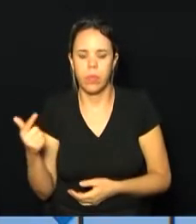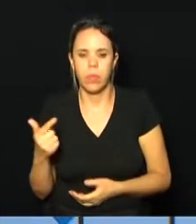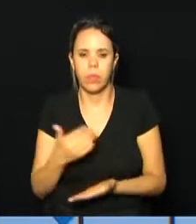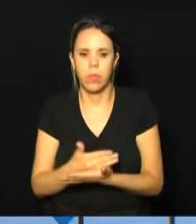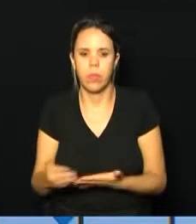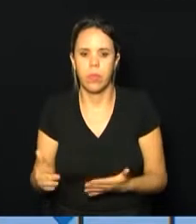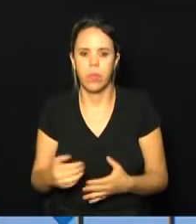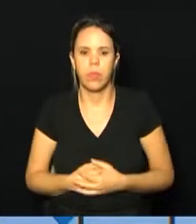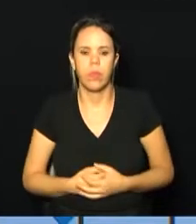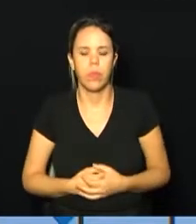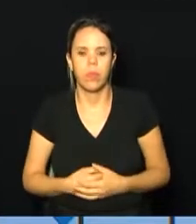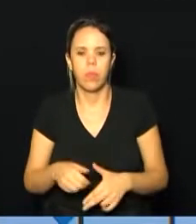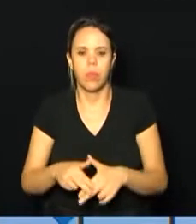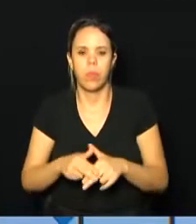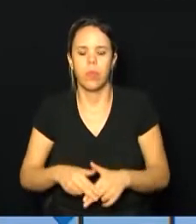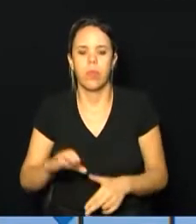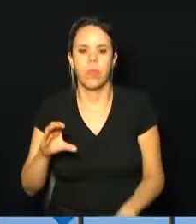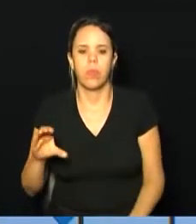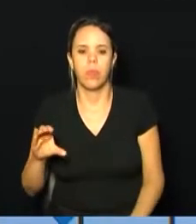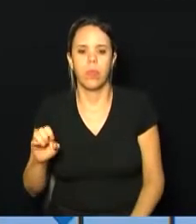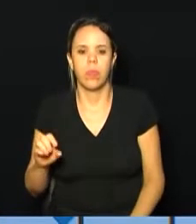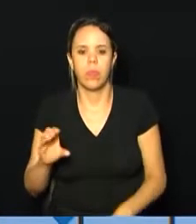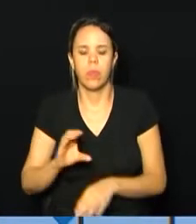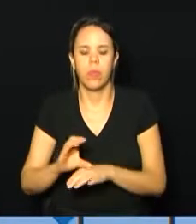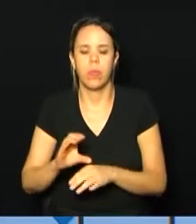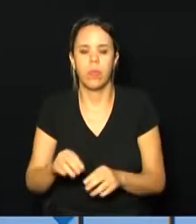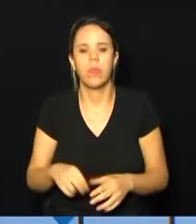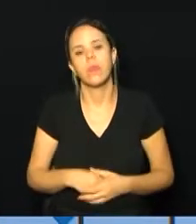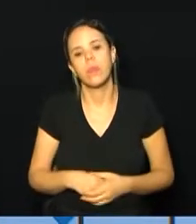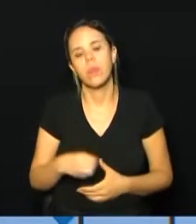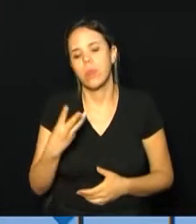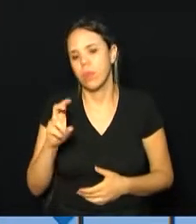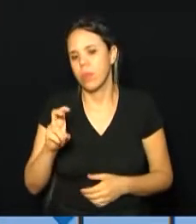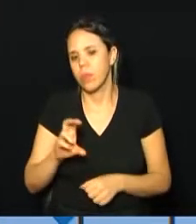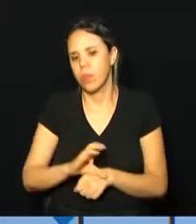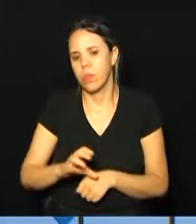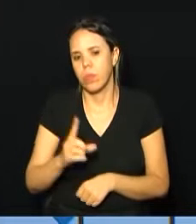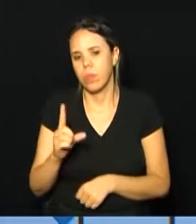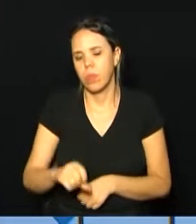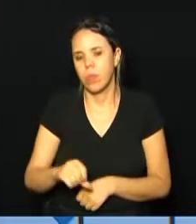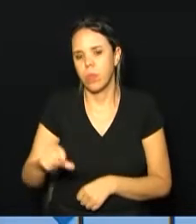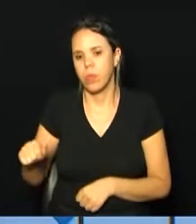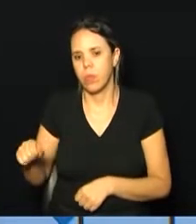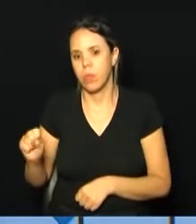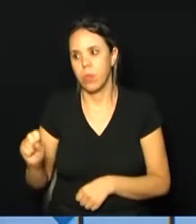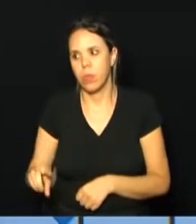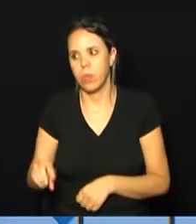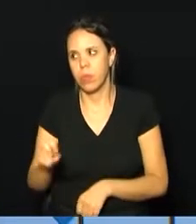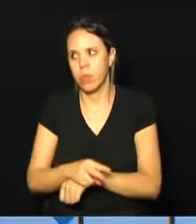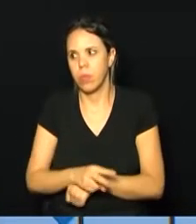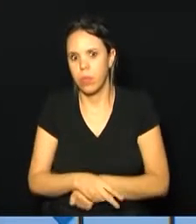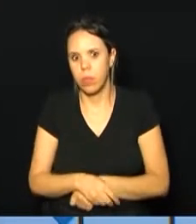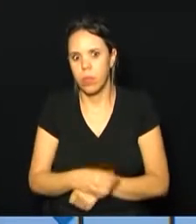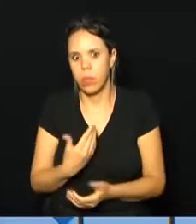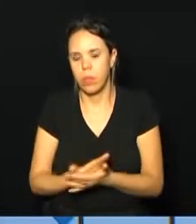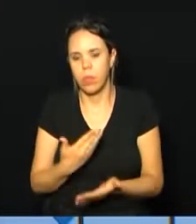com tudo, hein? Por isso, o Ceprocamp abre 35 cursos, são 1.985 vagas e as